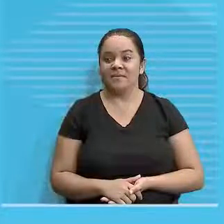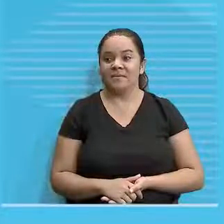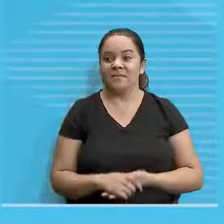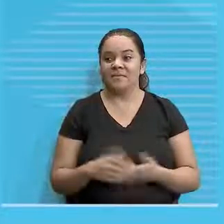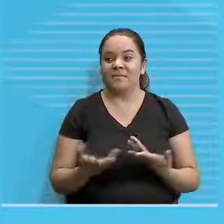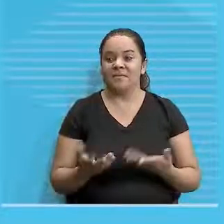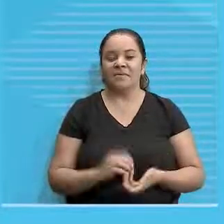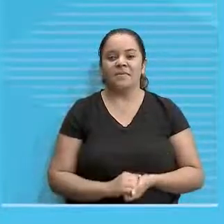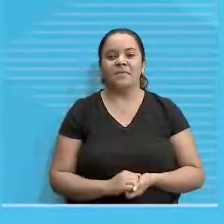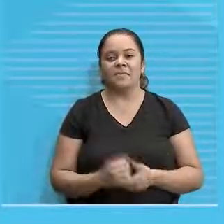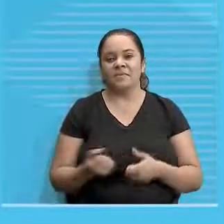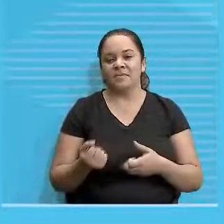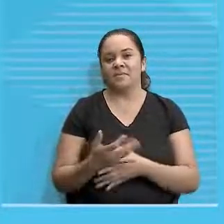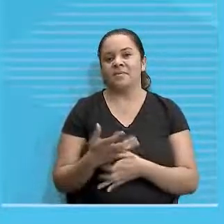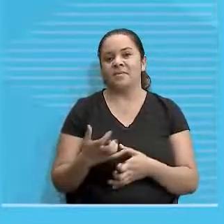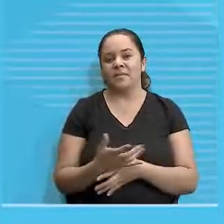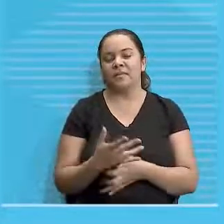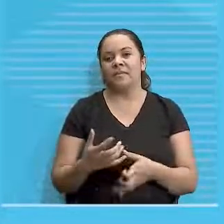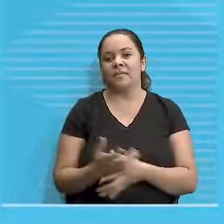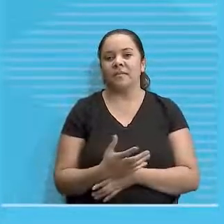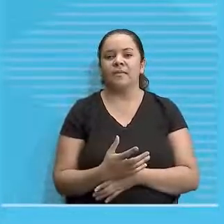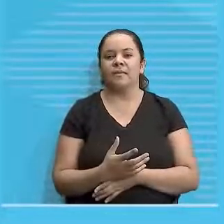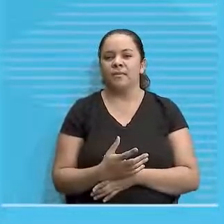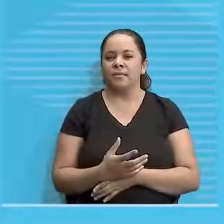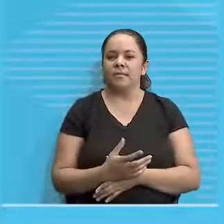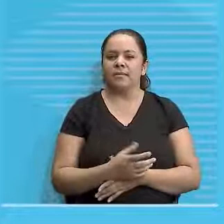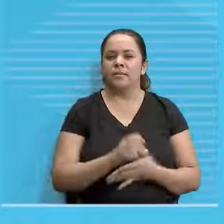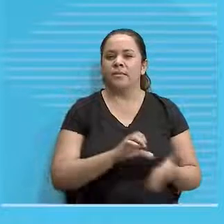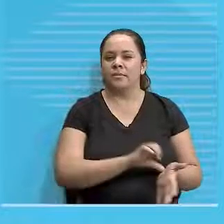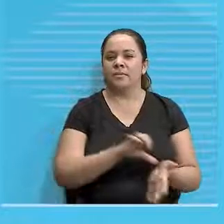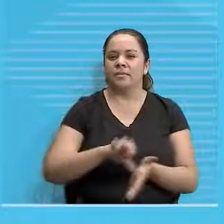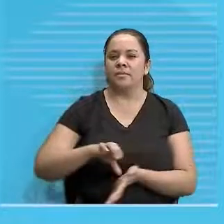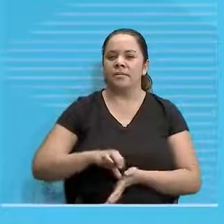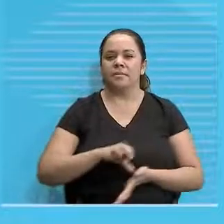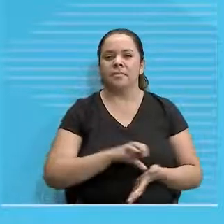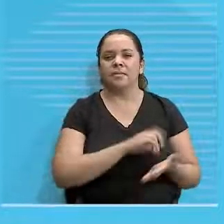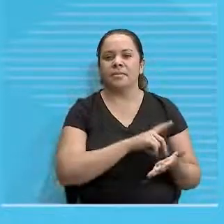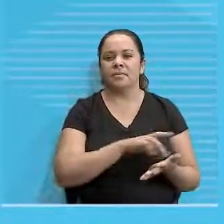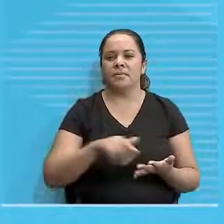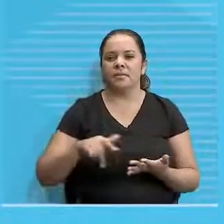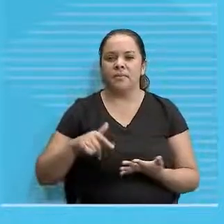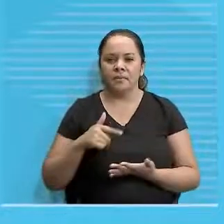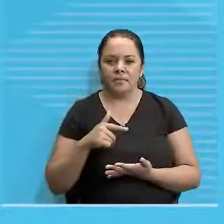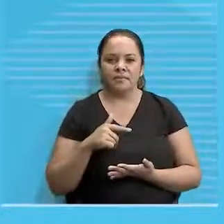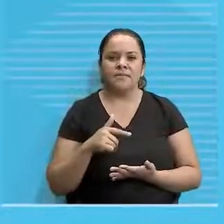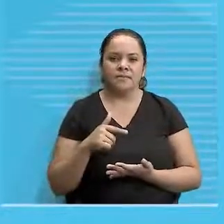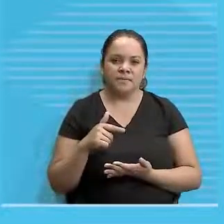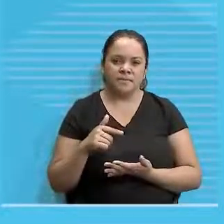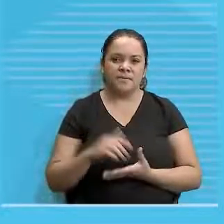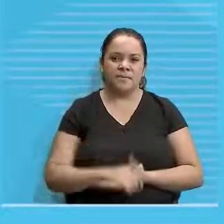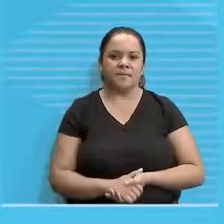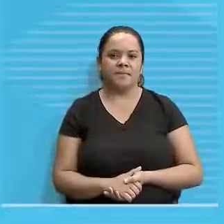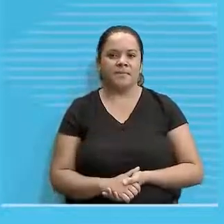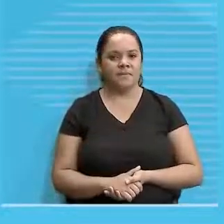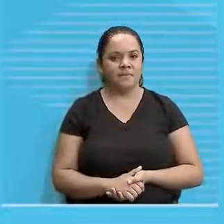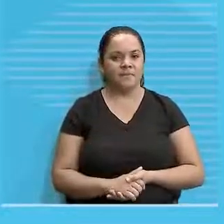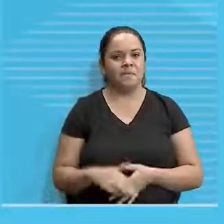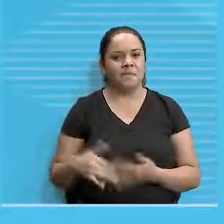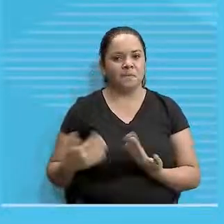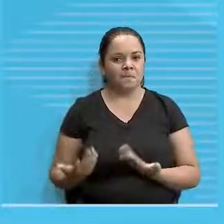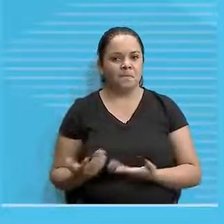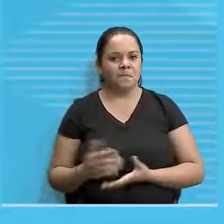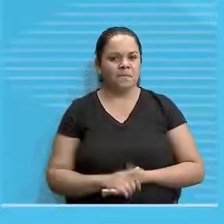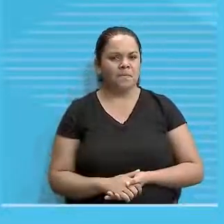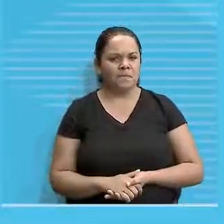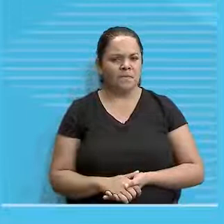Oeiras está aqui comigo, São José do Peixe, tem um polo também de Teresina, então